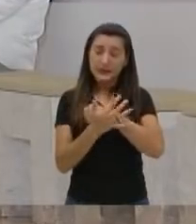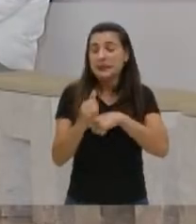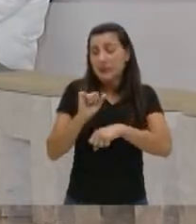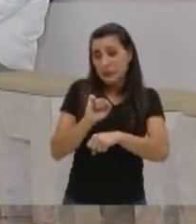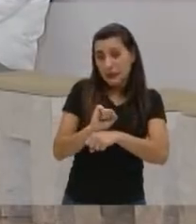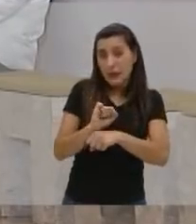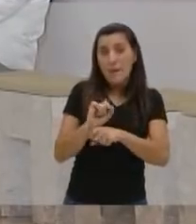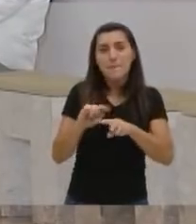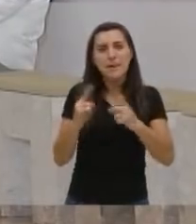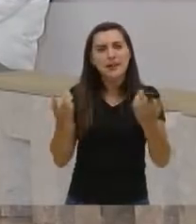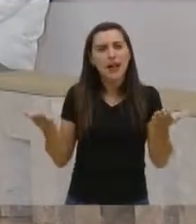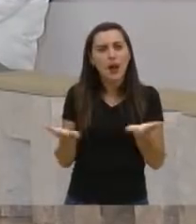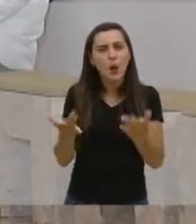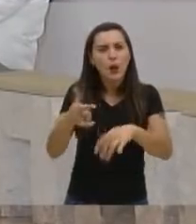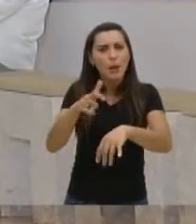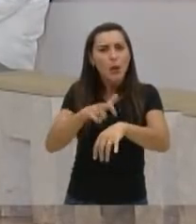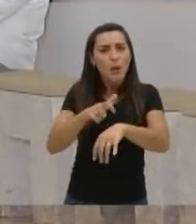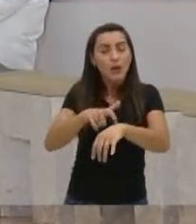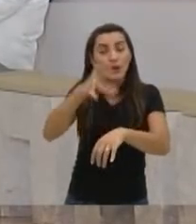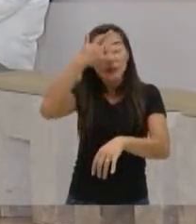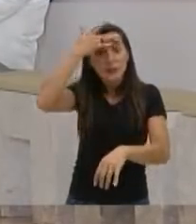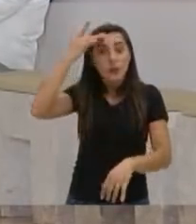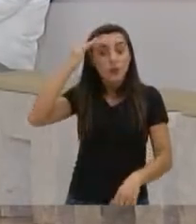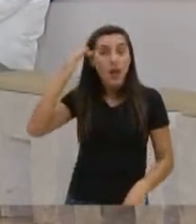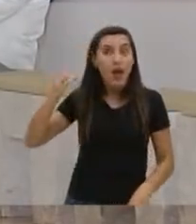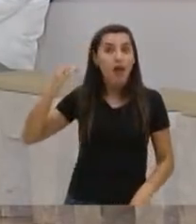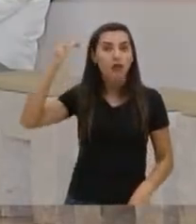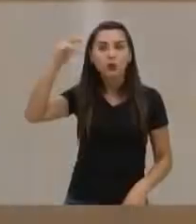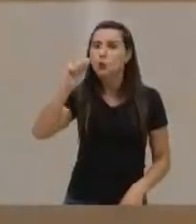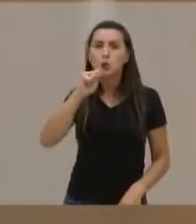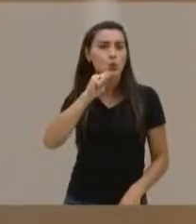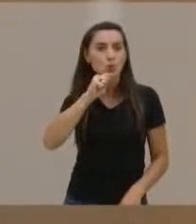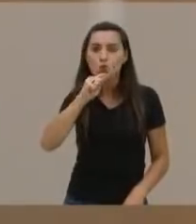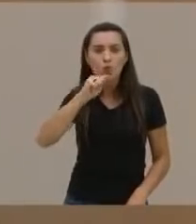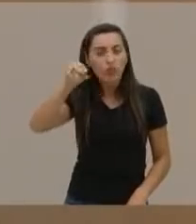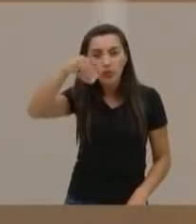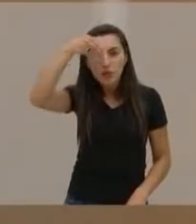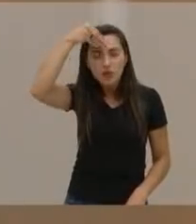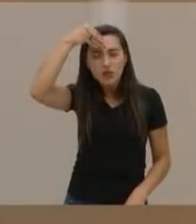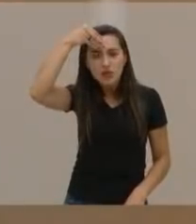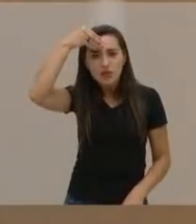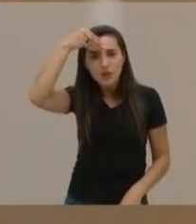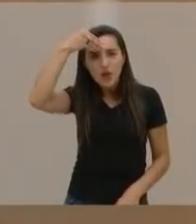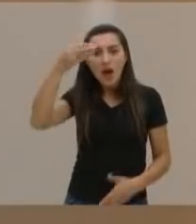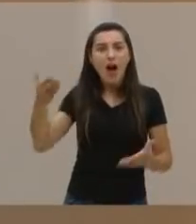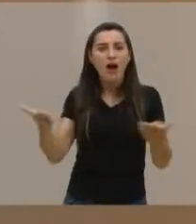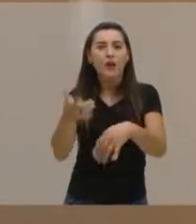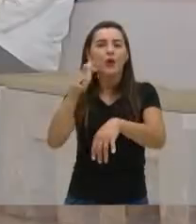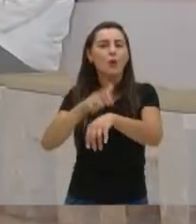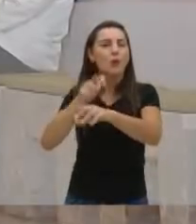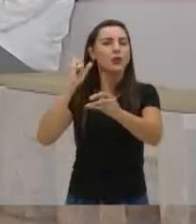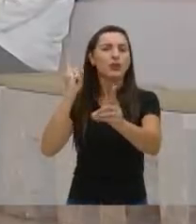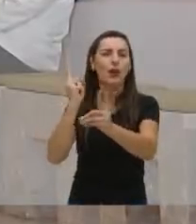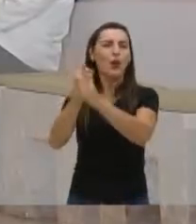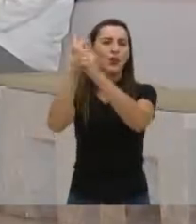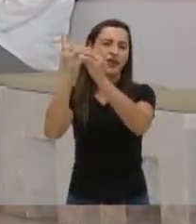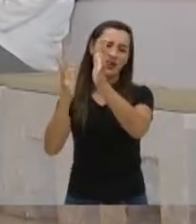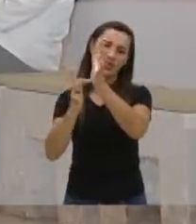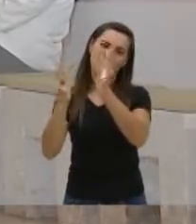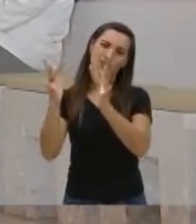dos catecúmenos que estão para o batismo, de encontrar Jesus. Queremos ver Jesus.